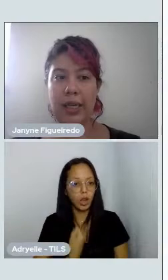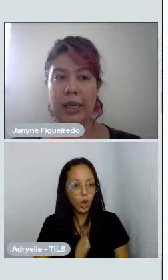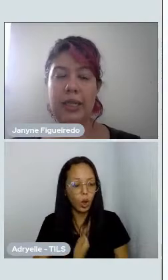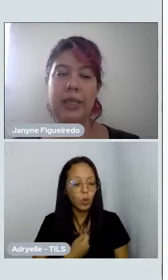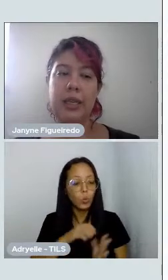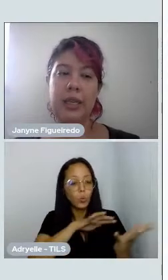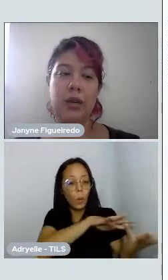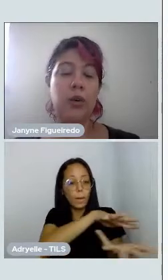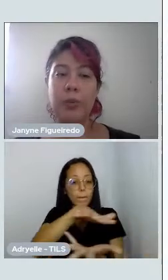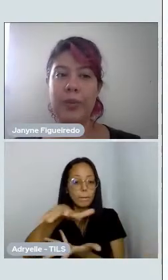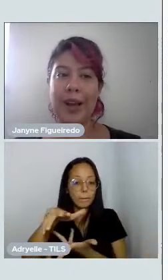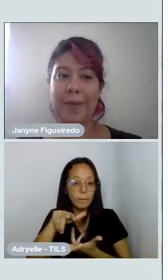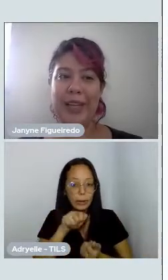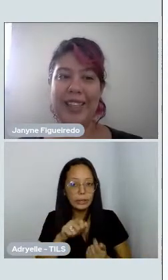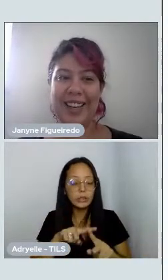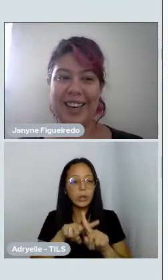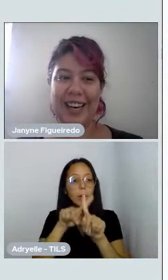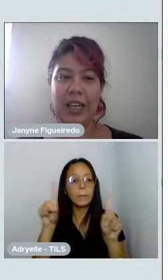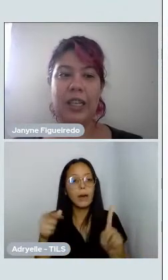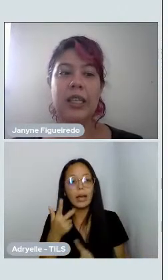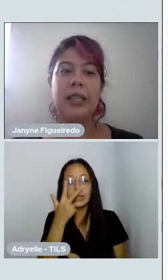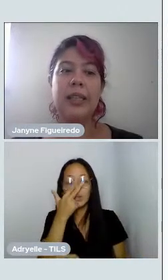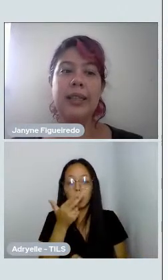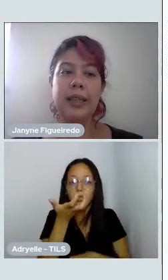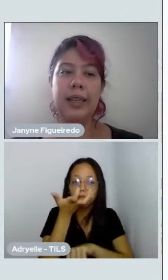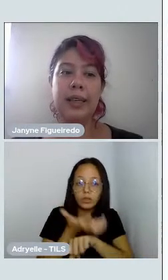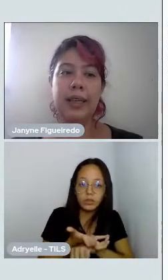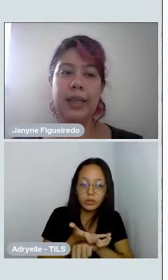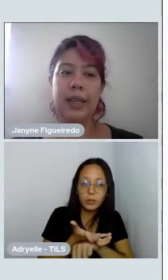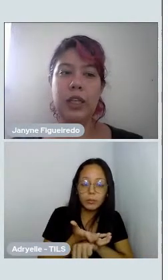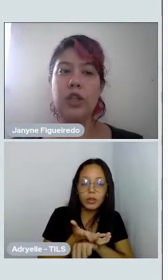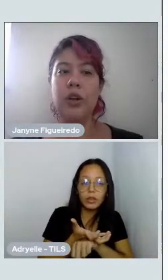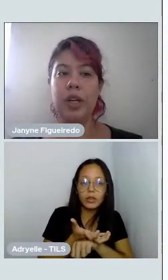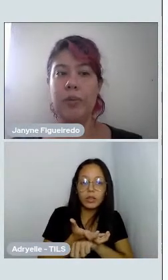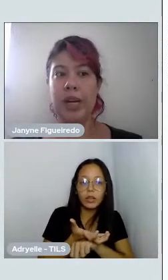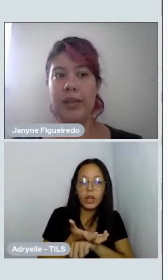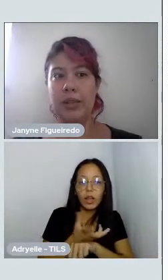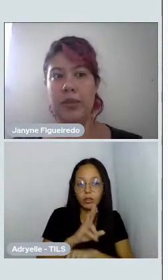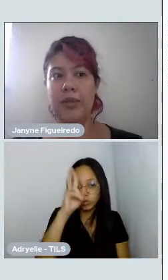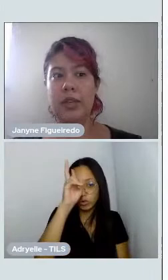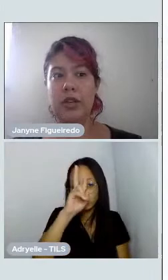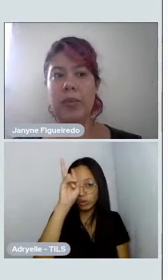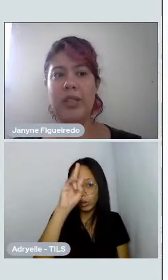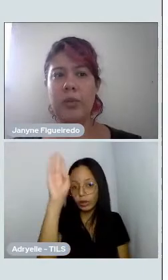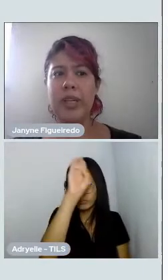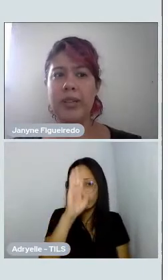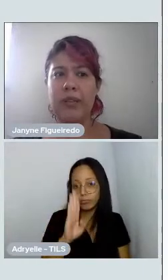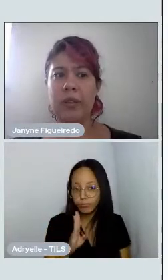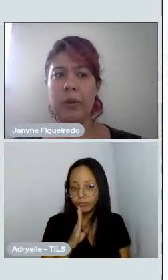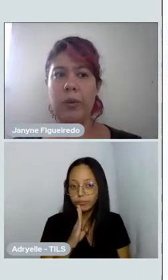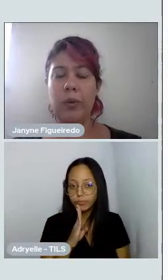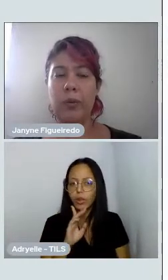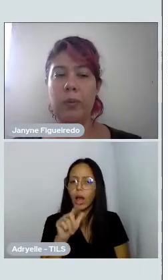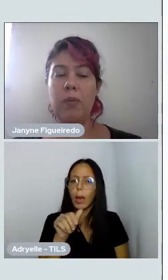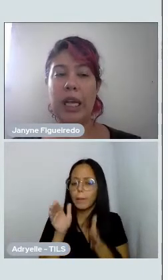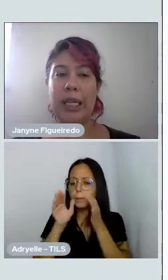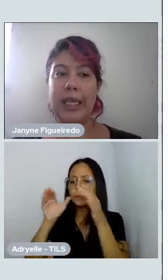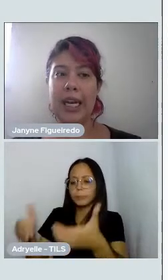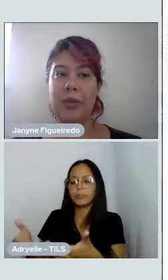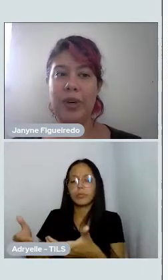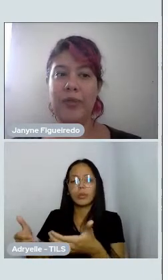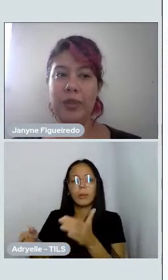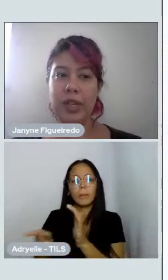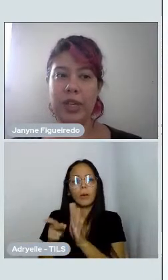que na matéria de história do Brasil, isso seja mais específico,